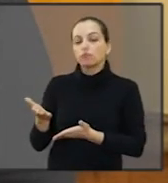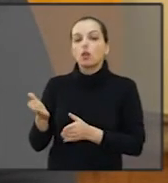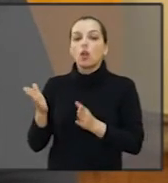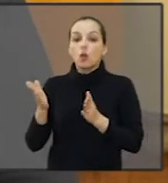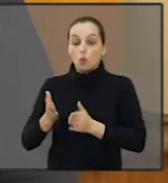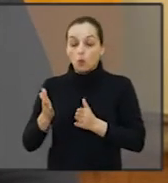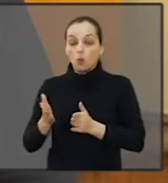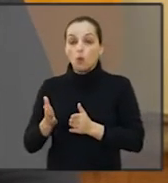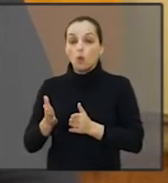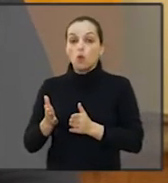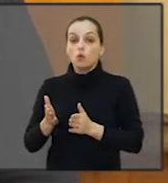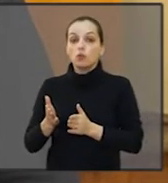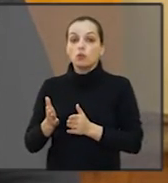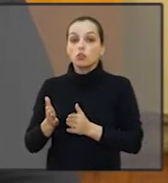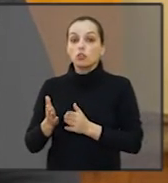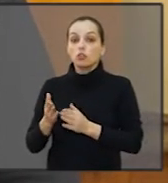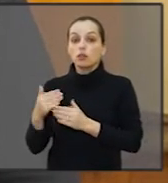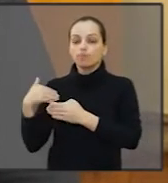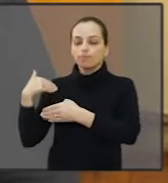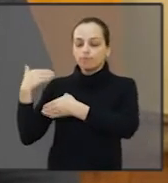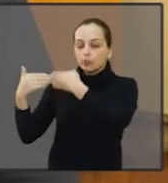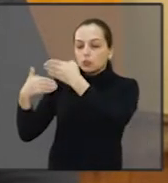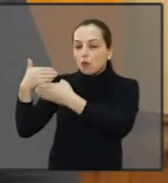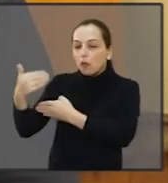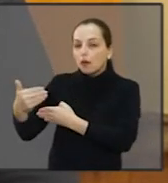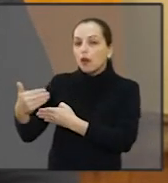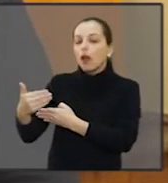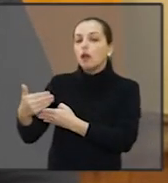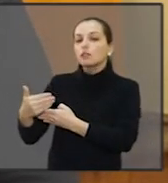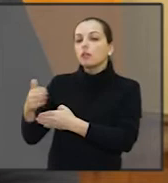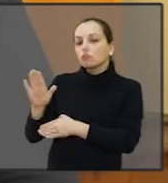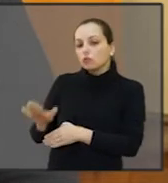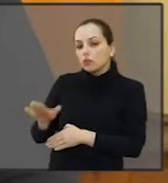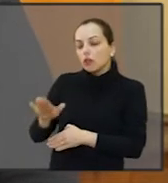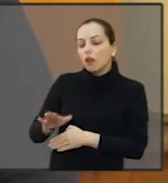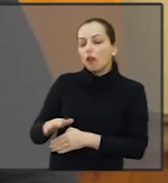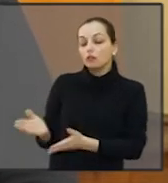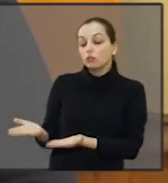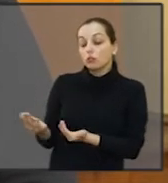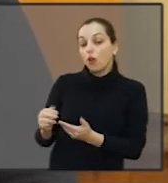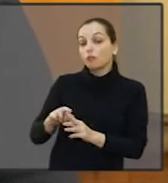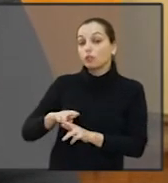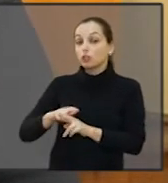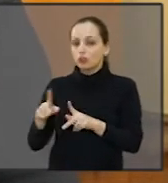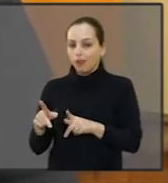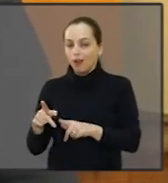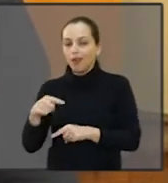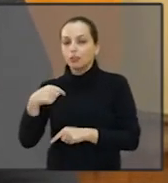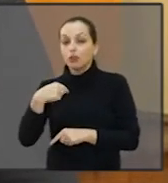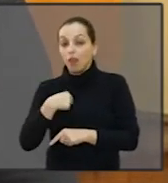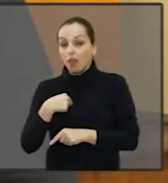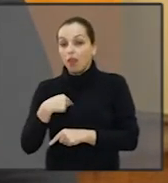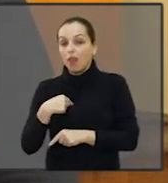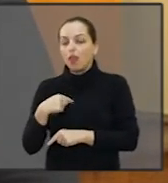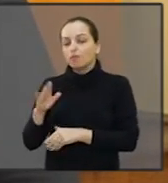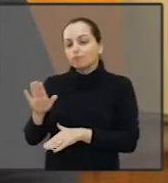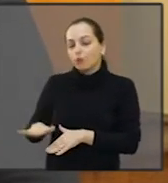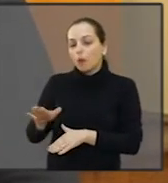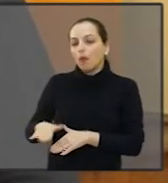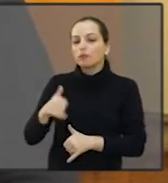hoje a geração de hoje é bem diferente da minha geração. Eu tive uma infância muito feliz lá no